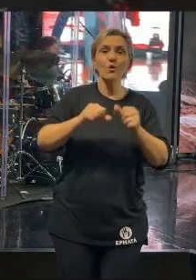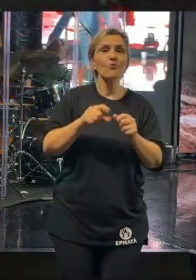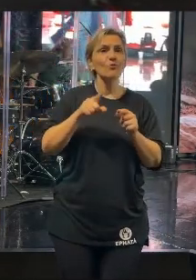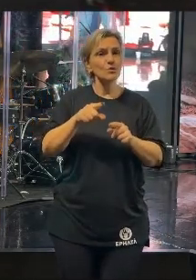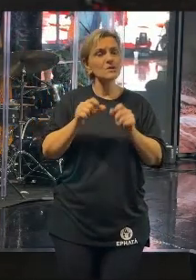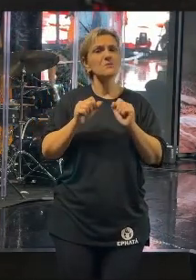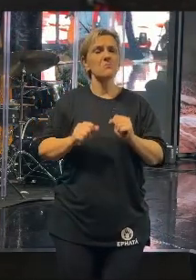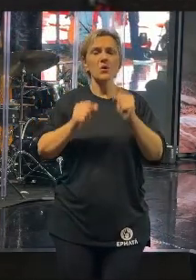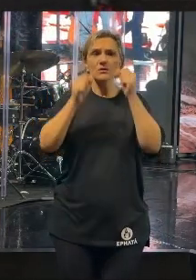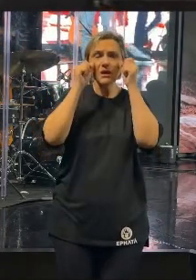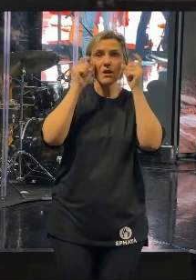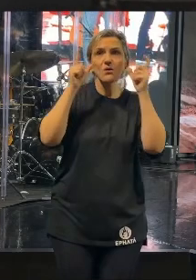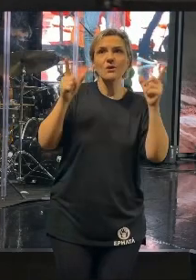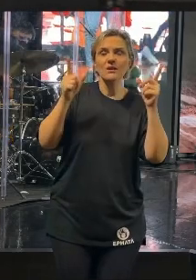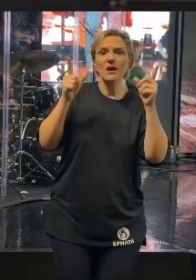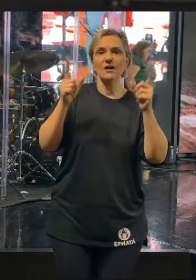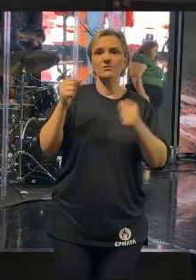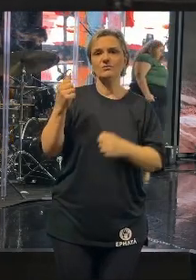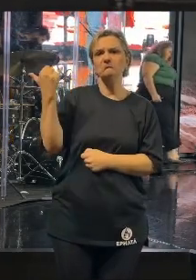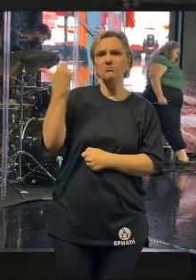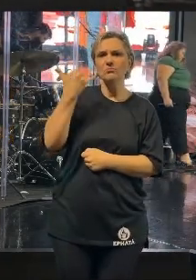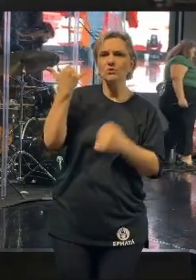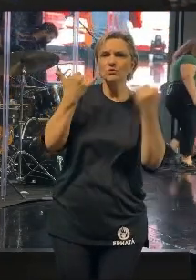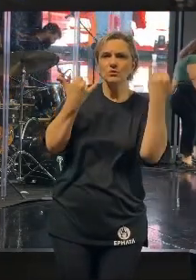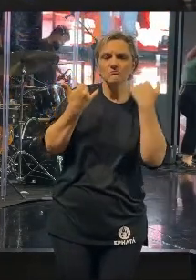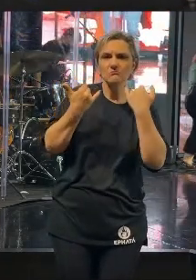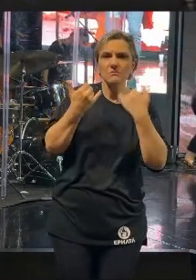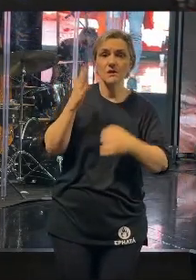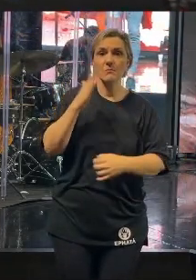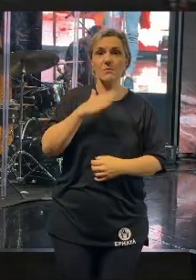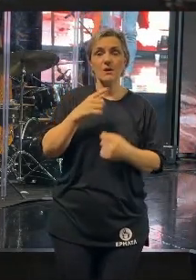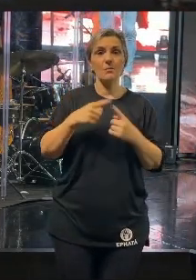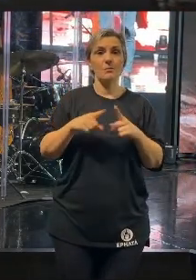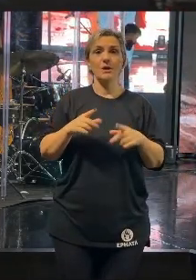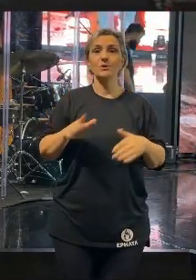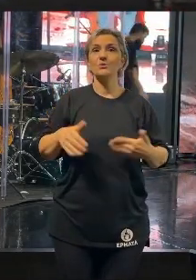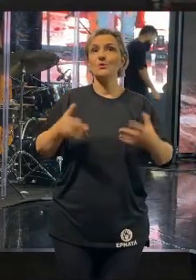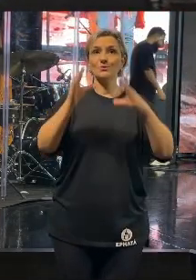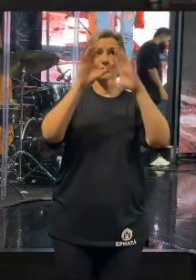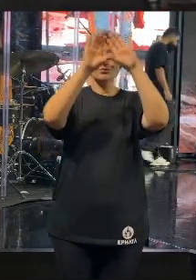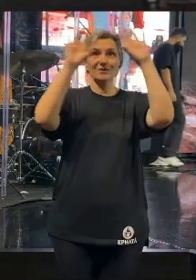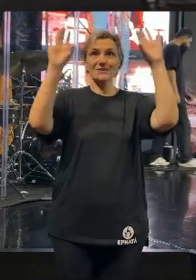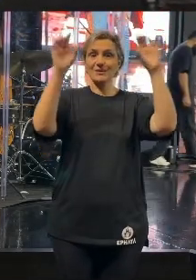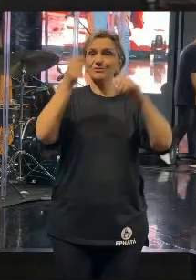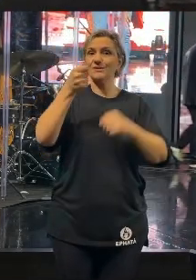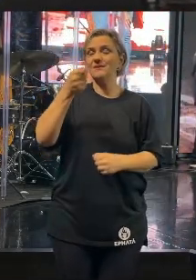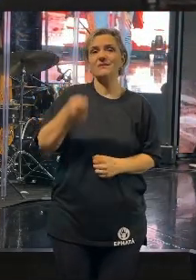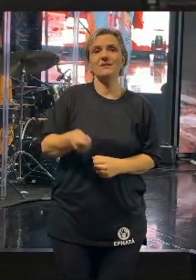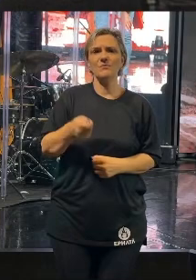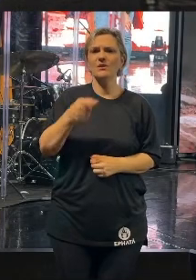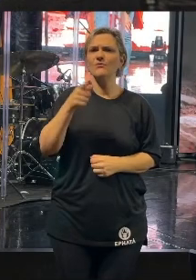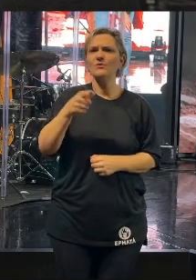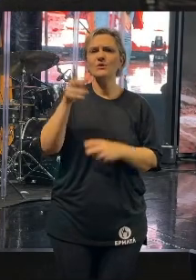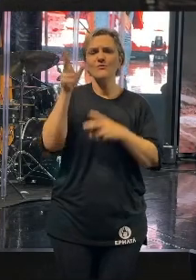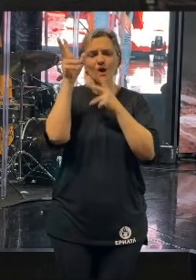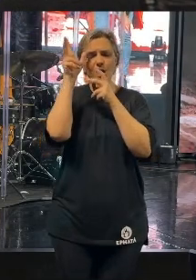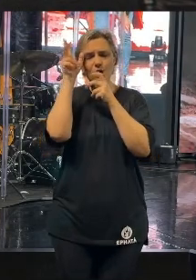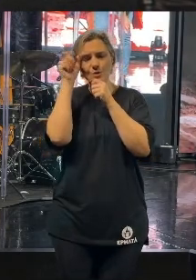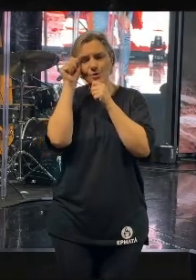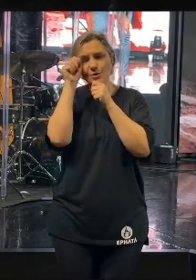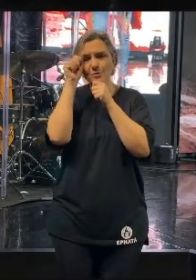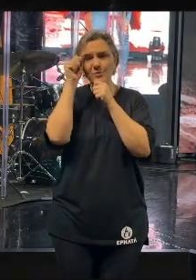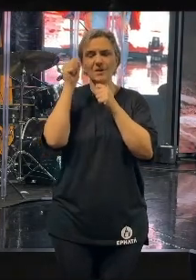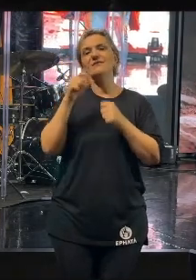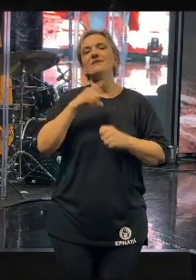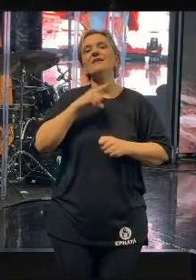ter se acordado com uma má notícia, mas quando os céus determinam, você vai dormir carregando as